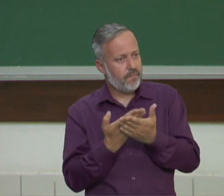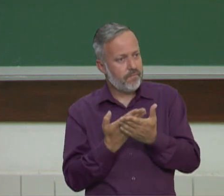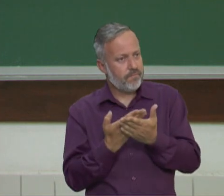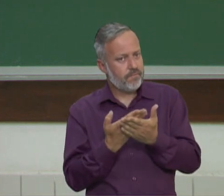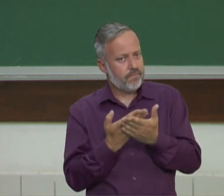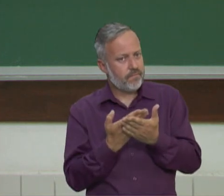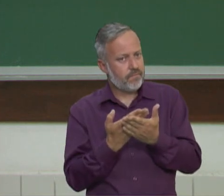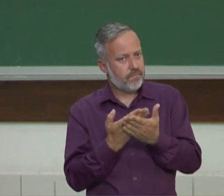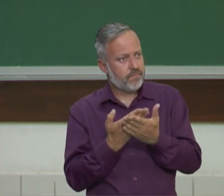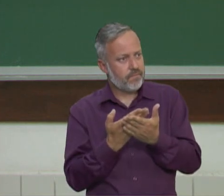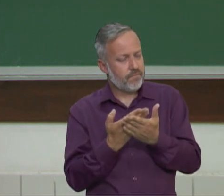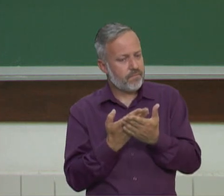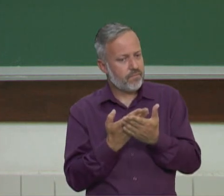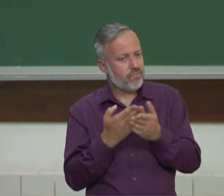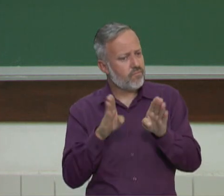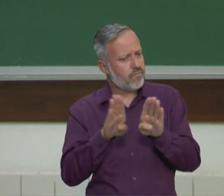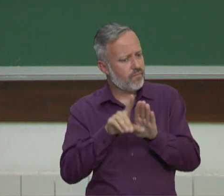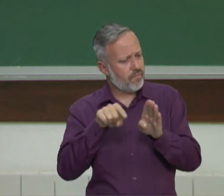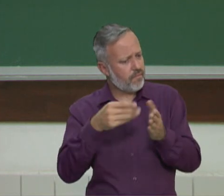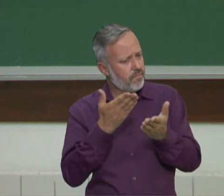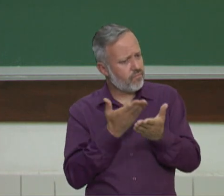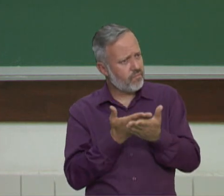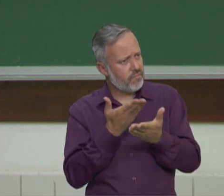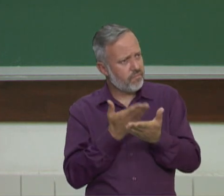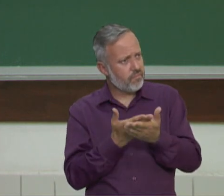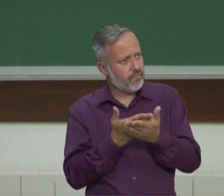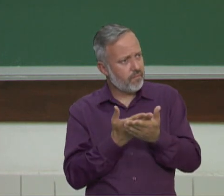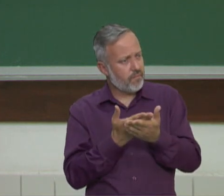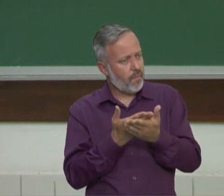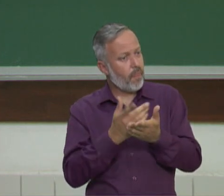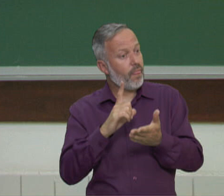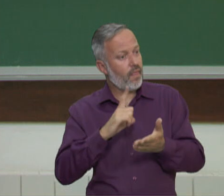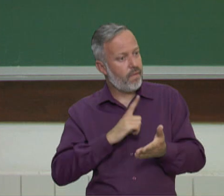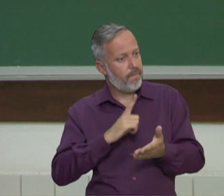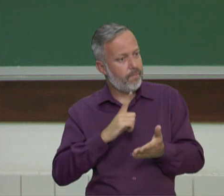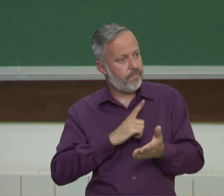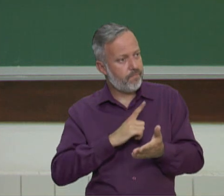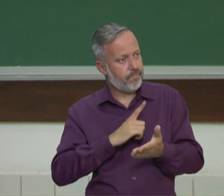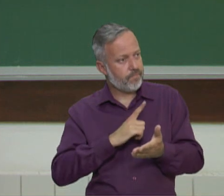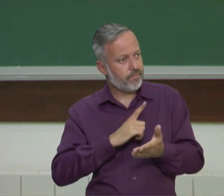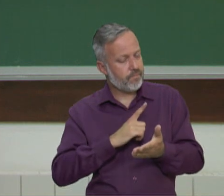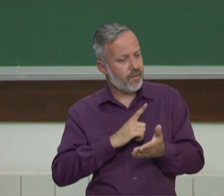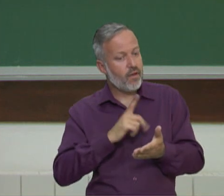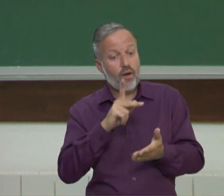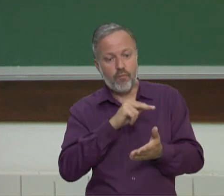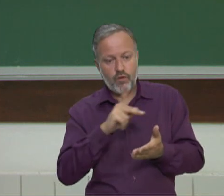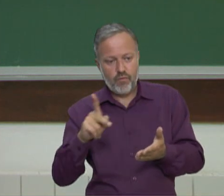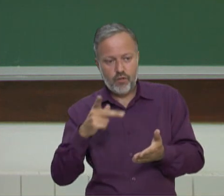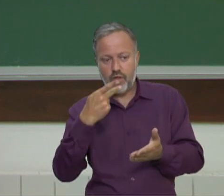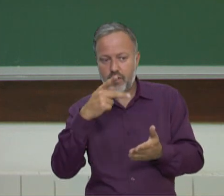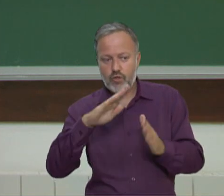e, além dessa aula aqui comigo, lá você vai ter o acompanhamento do professor